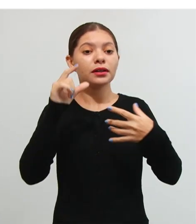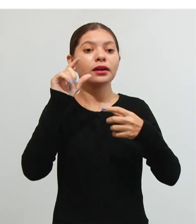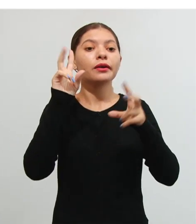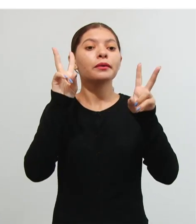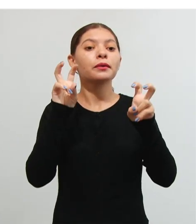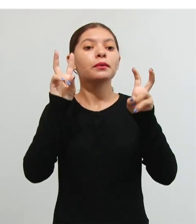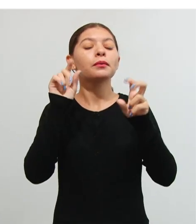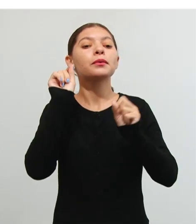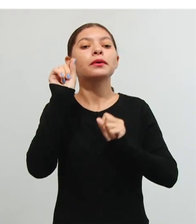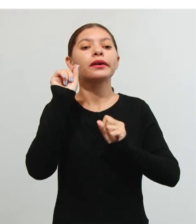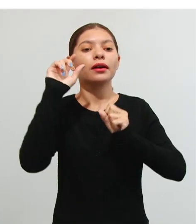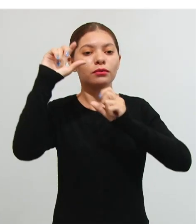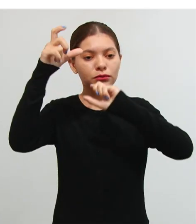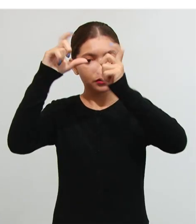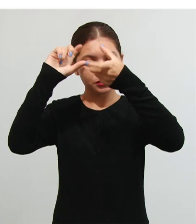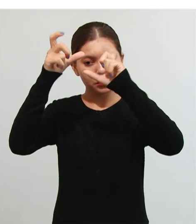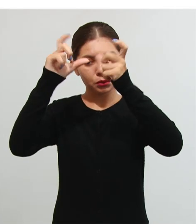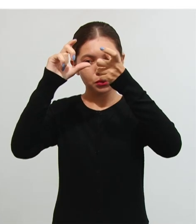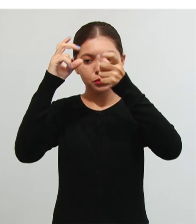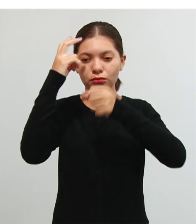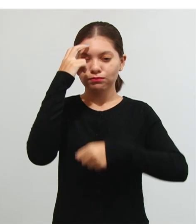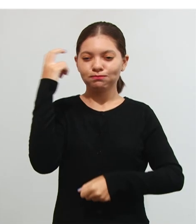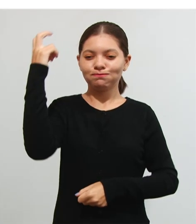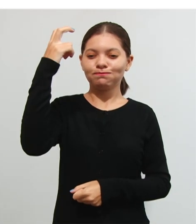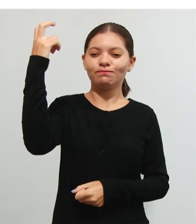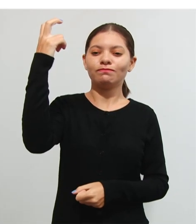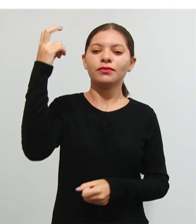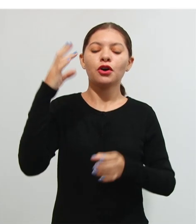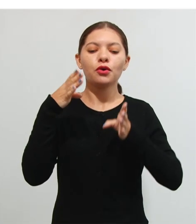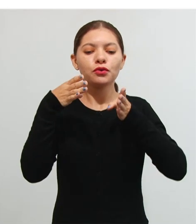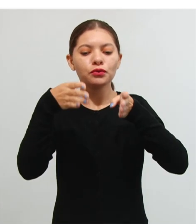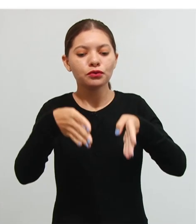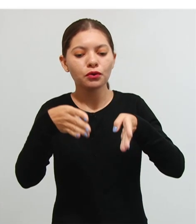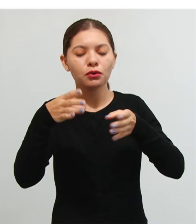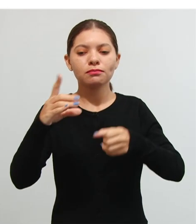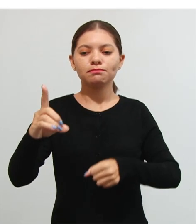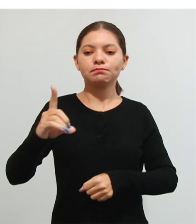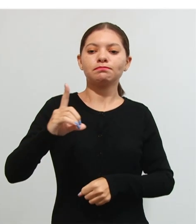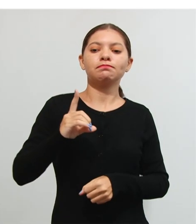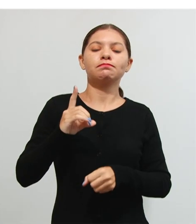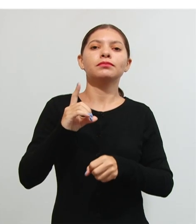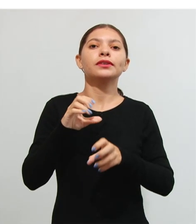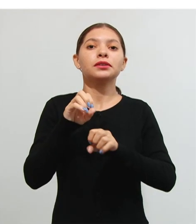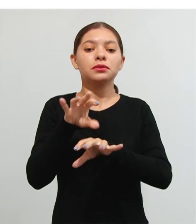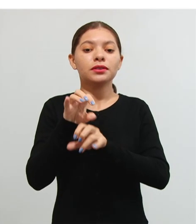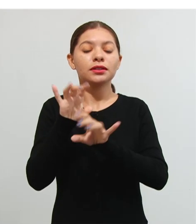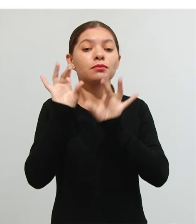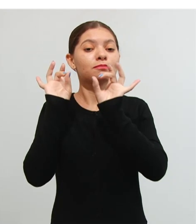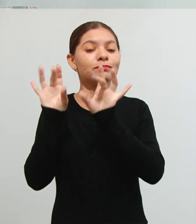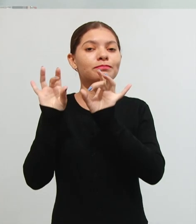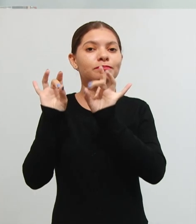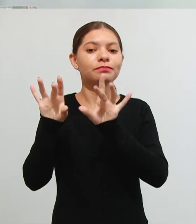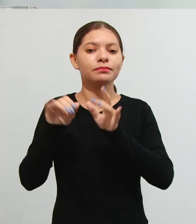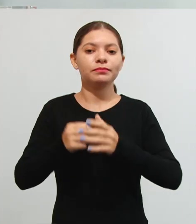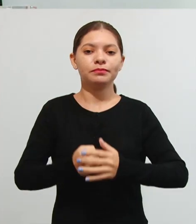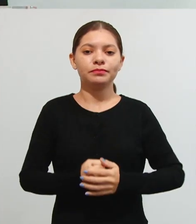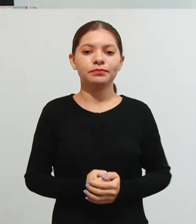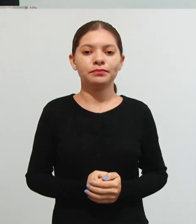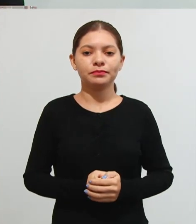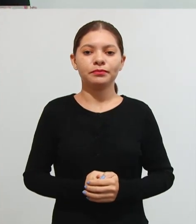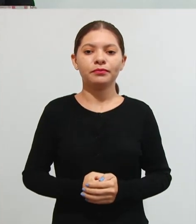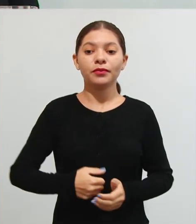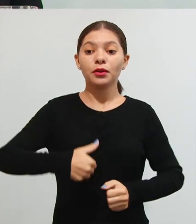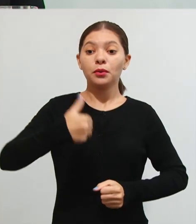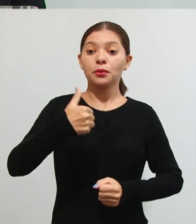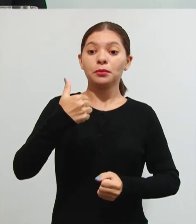globais do desenvolvimento e altas habilidades, com foco para o atendimento educacional especializado. Esse primeiro, que